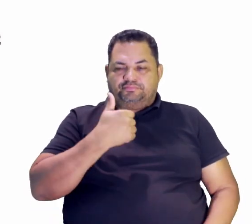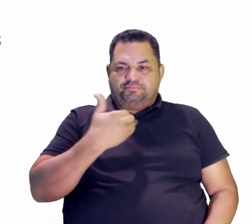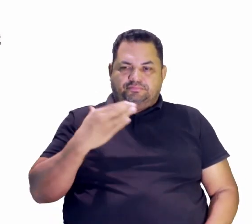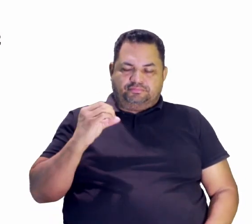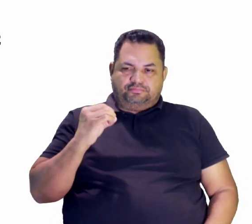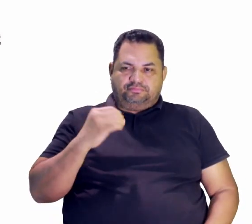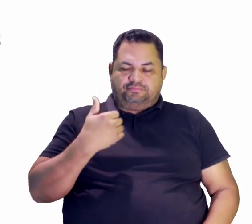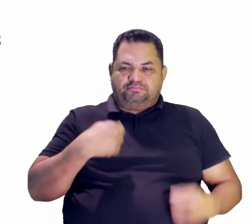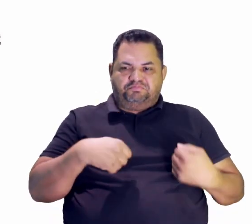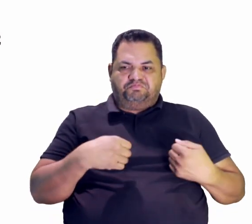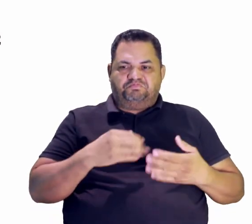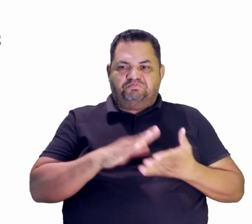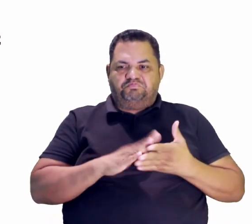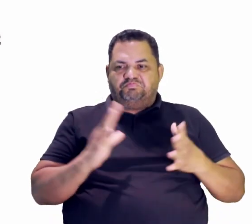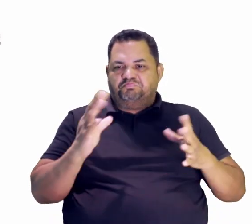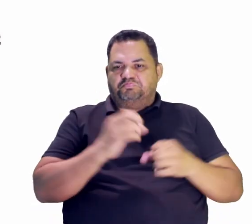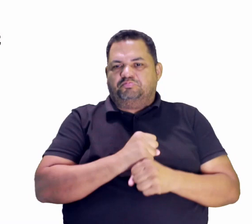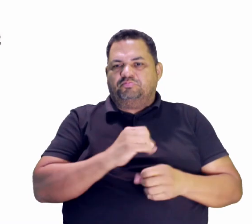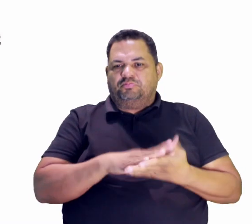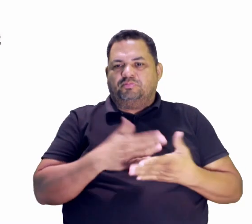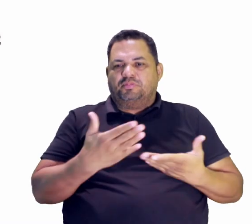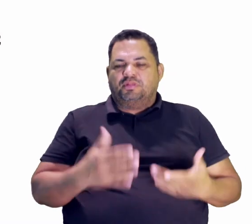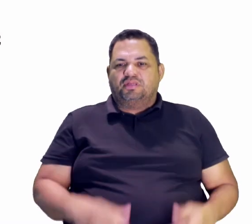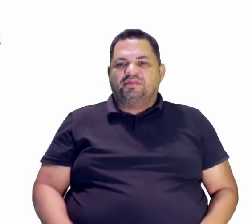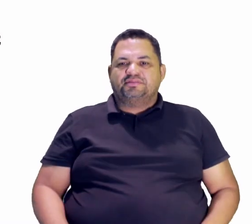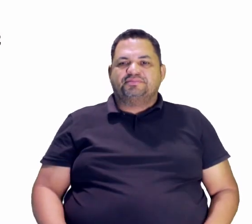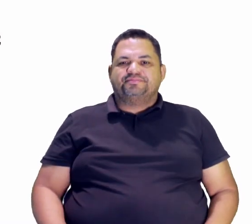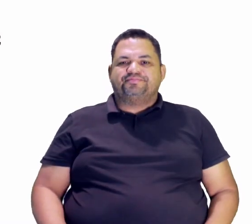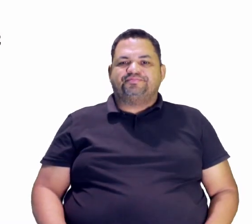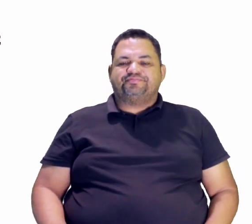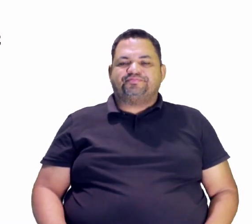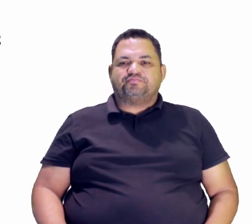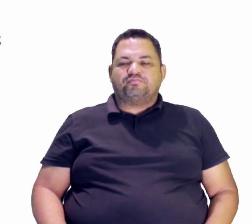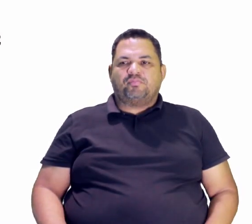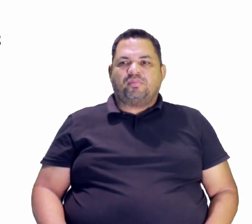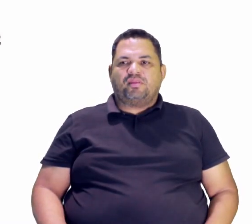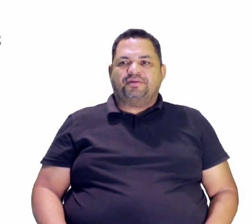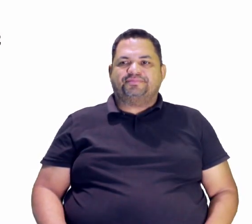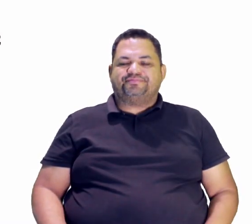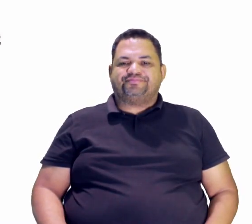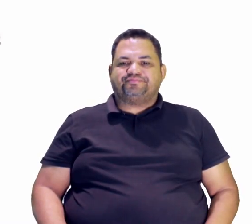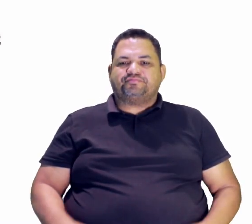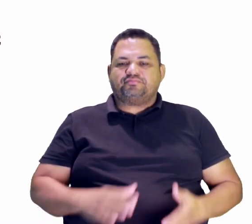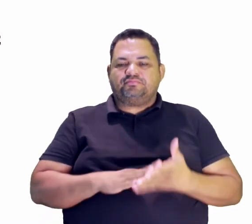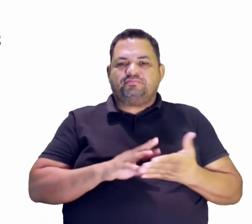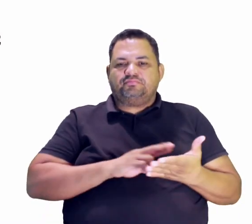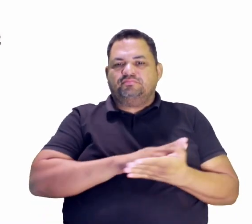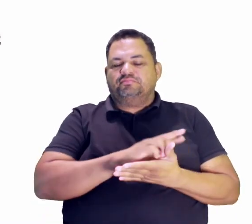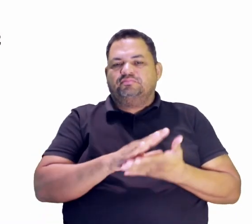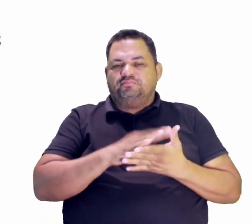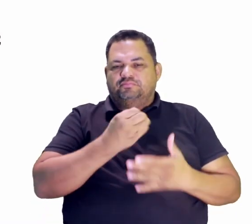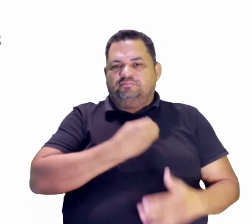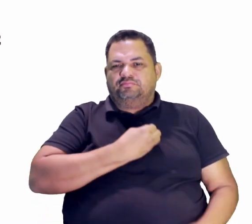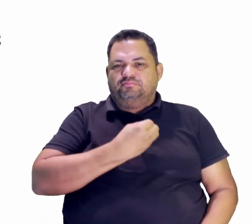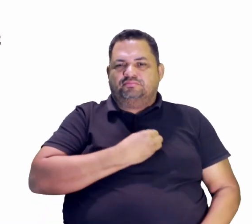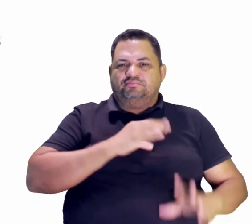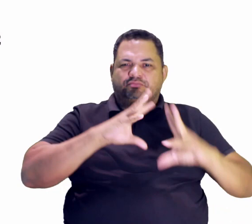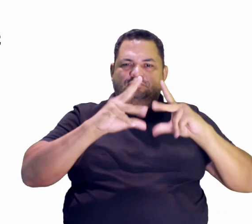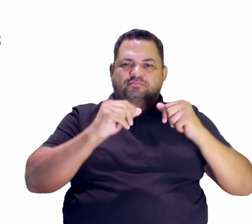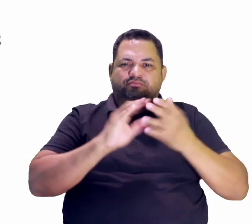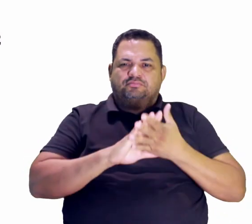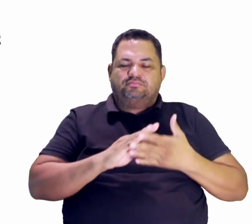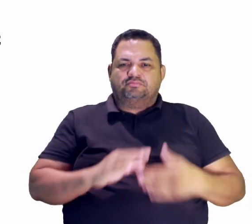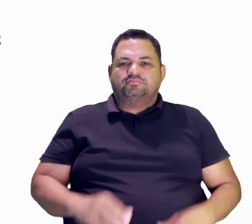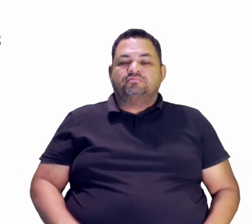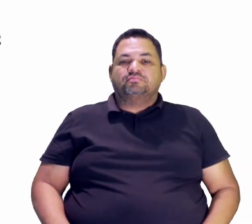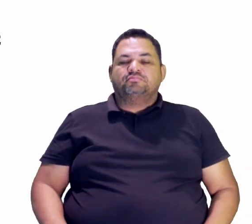resposta aí, não precisa ficar fazendo cálculo. Nem ajuda muito, quanto menos tempo você perder. São números pitagóricos, todos múltiplos